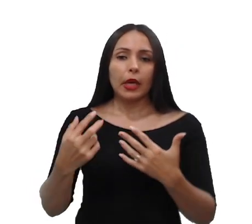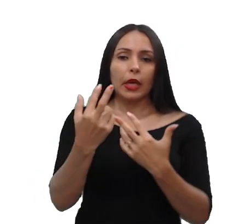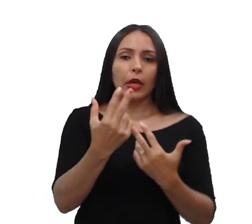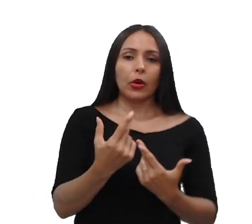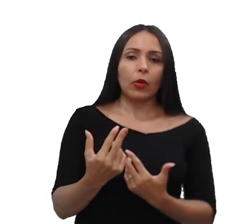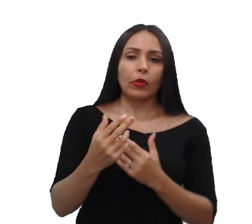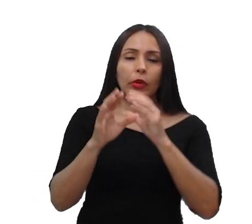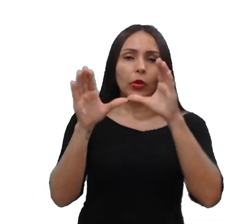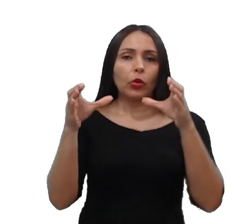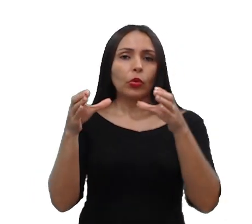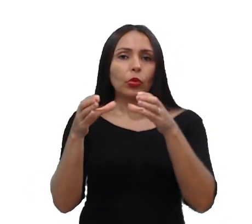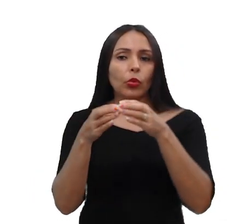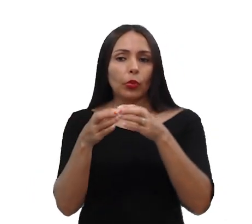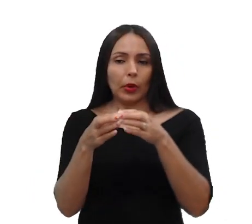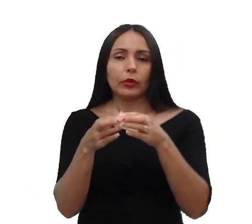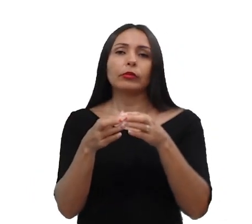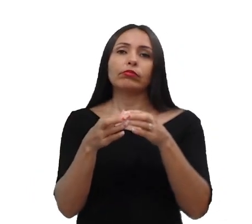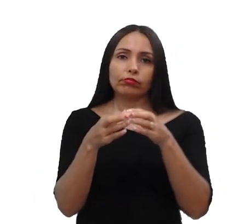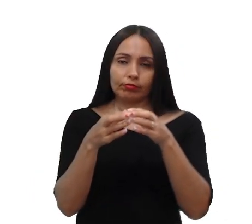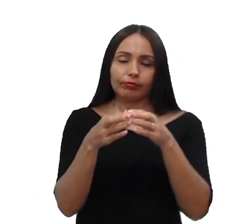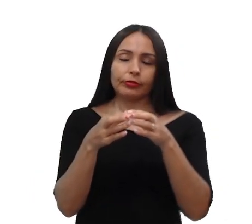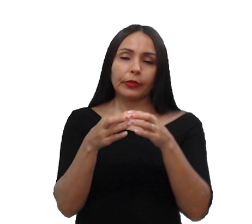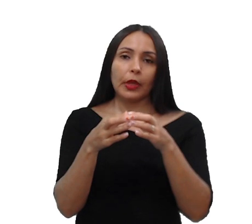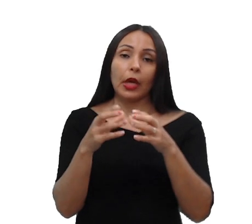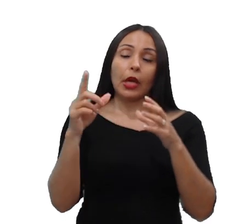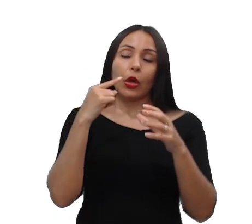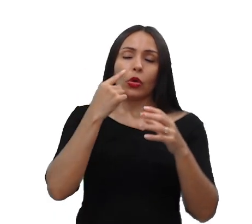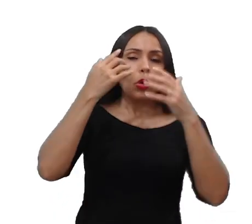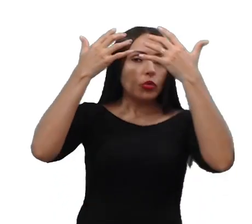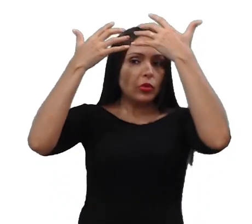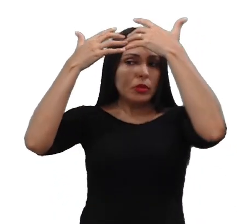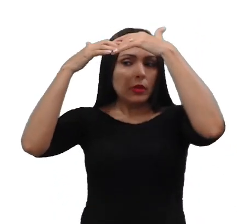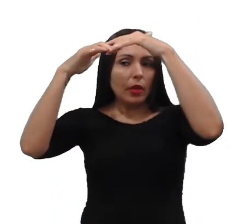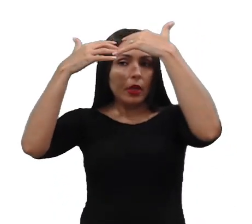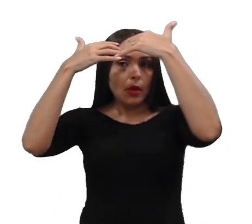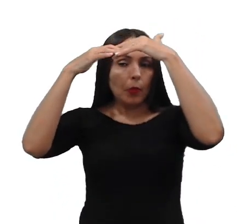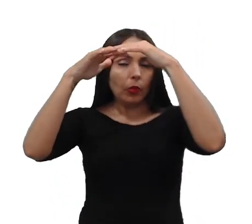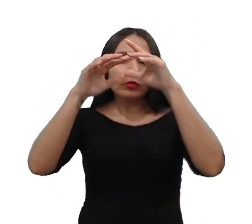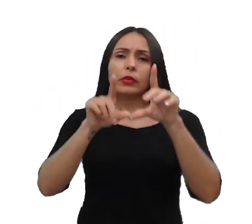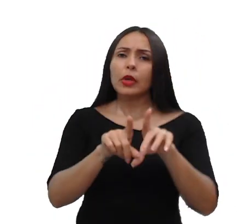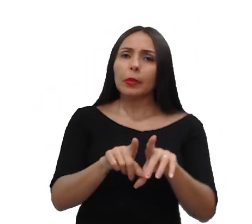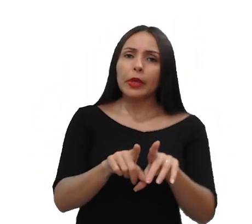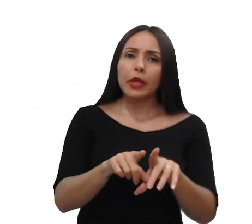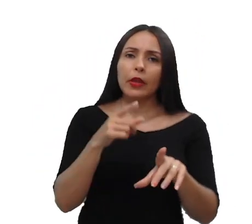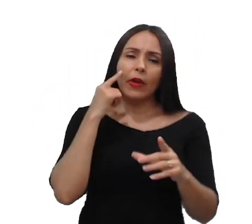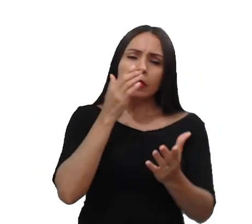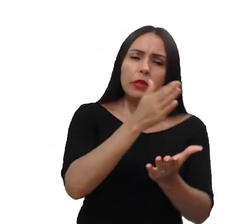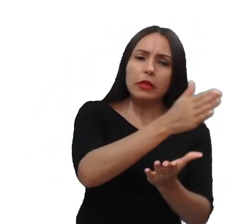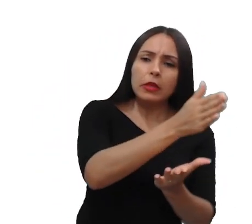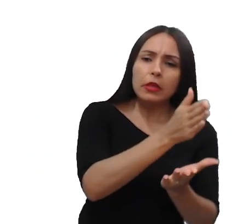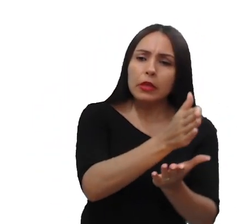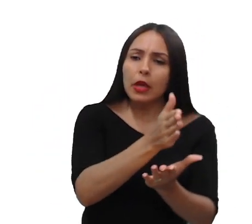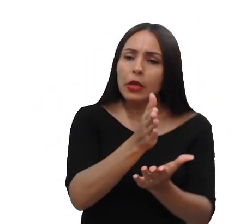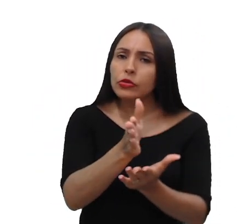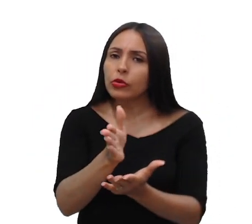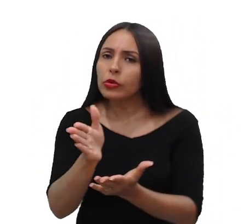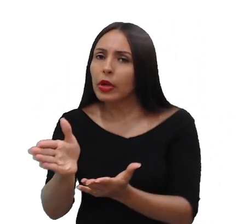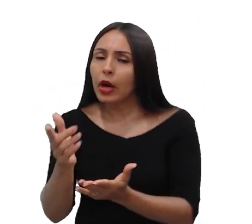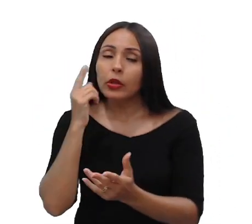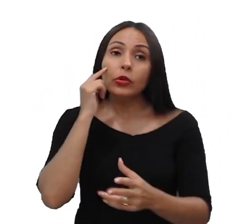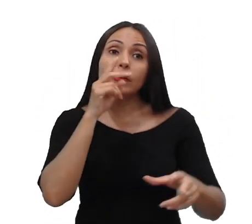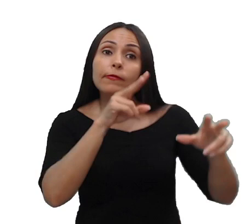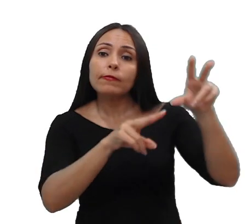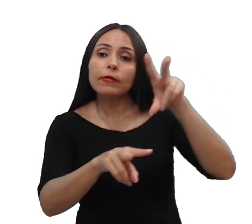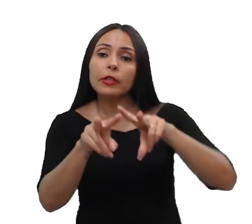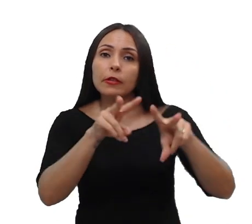ser agrupados em conjunto. Então, o nosso cérebro também ele vai direcionar ao nosso campo de